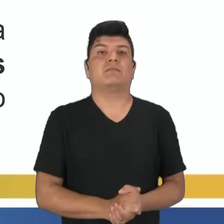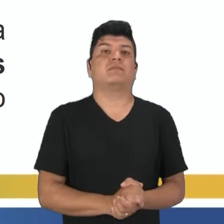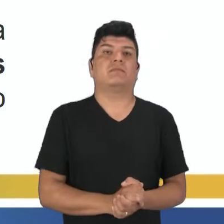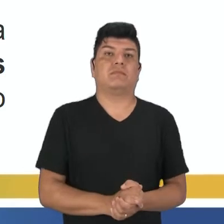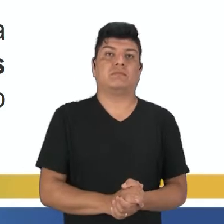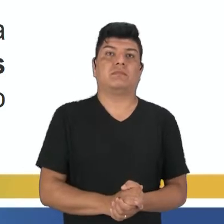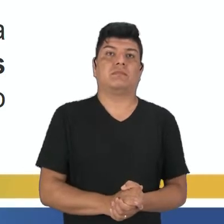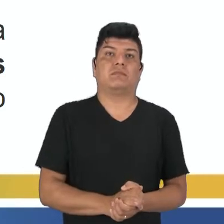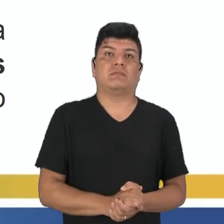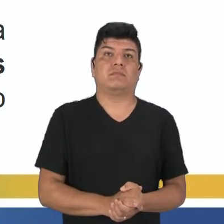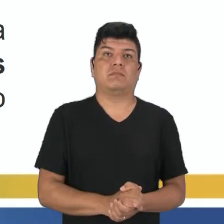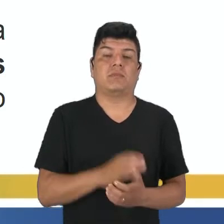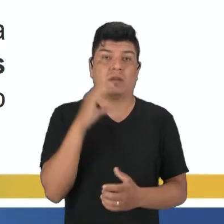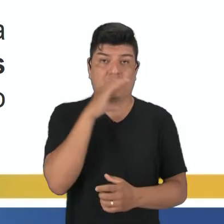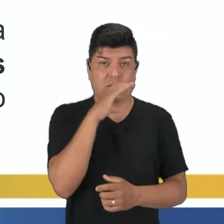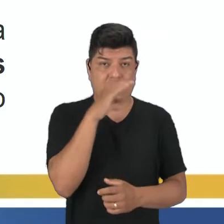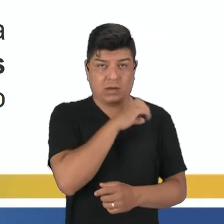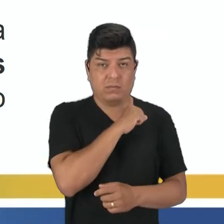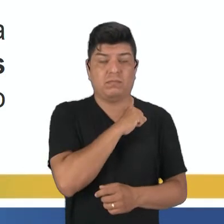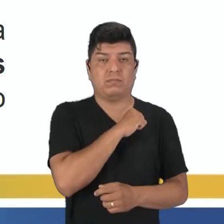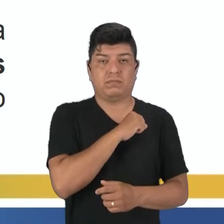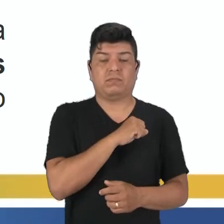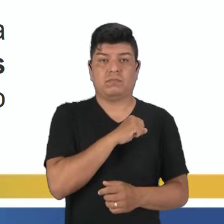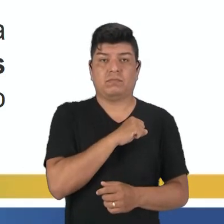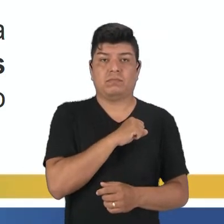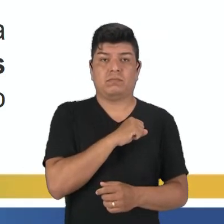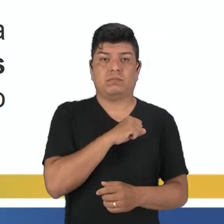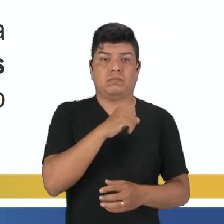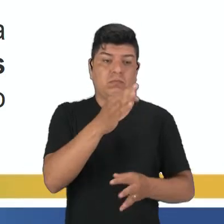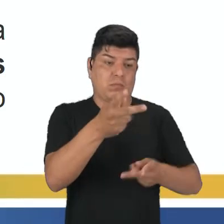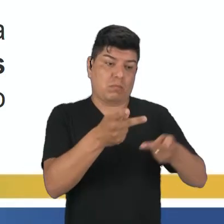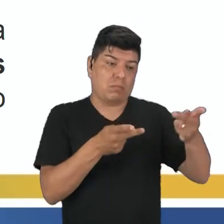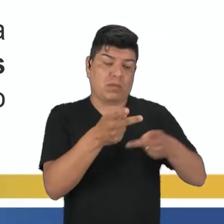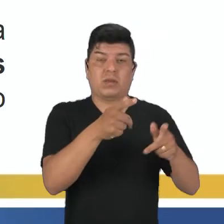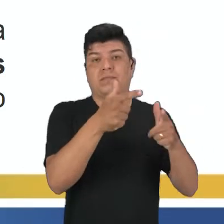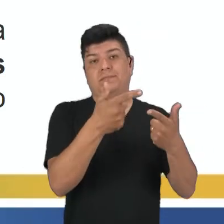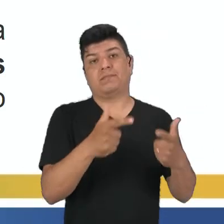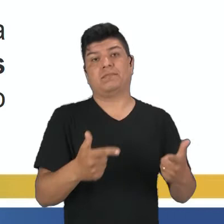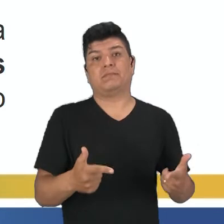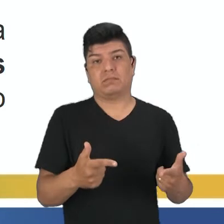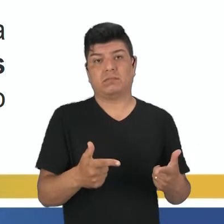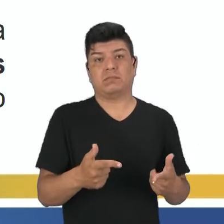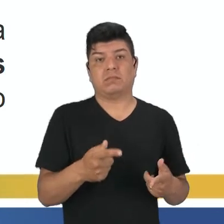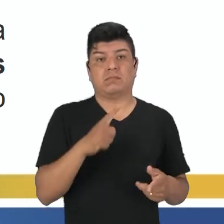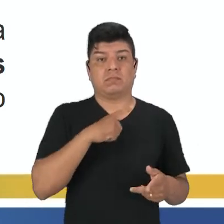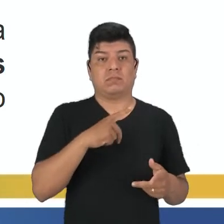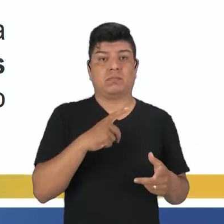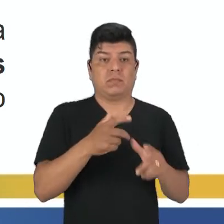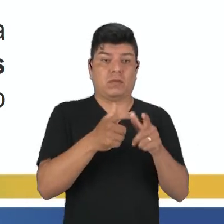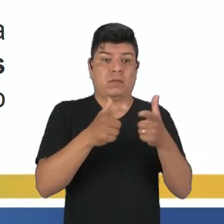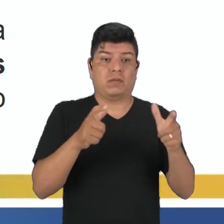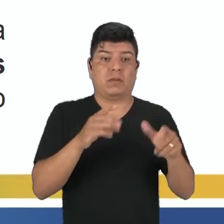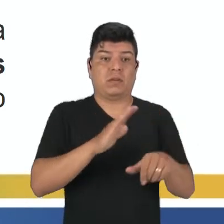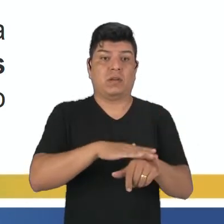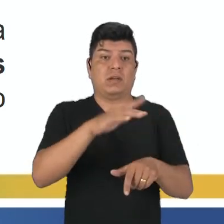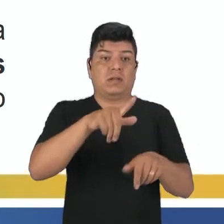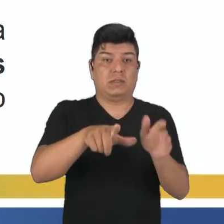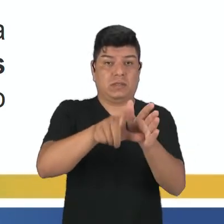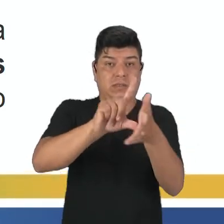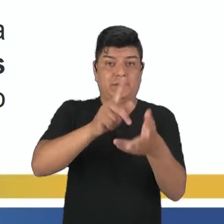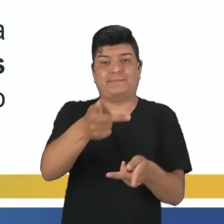de maneira acelerada e não planejada, ou seja, teve um maior crescimento antes de